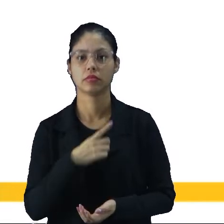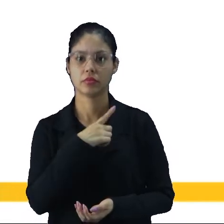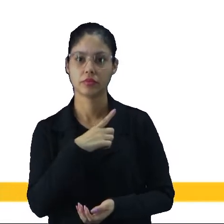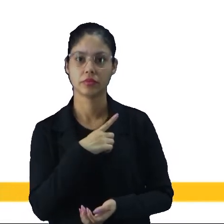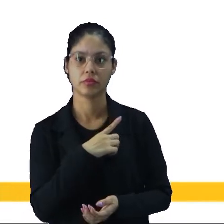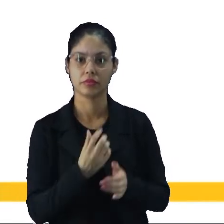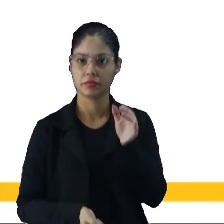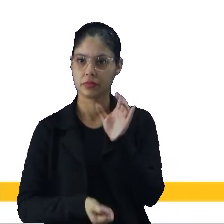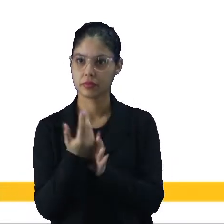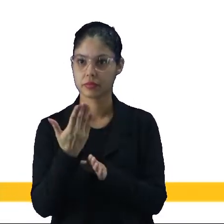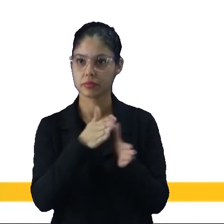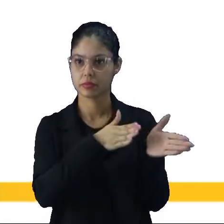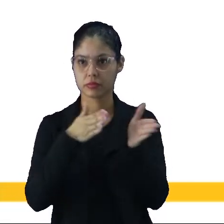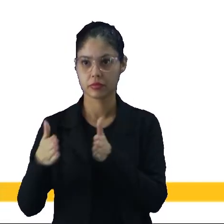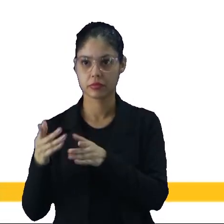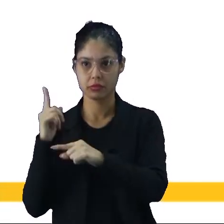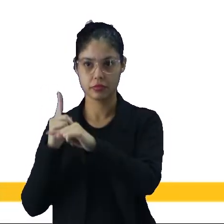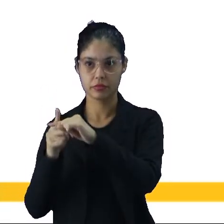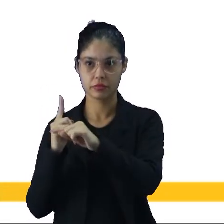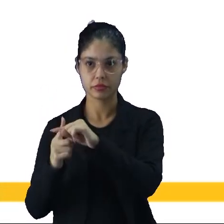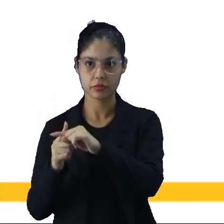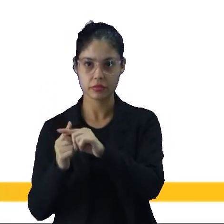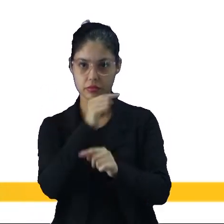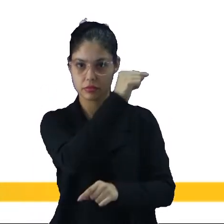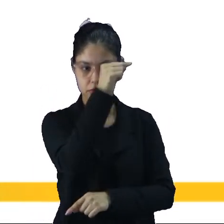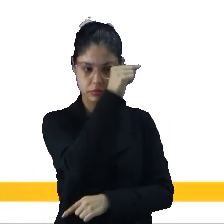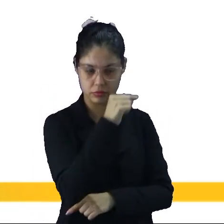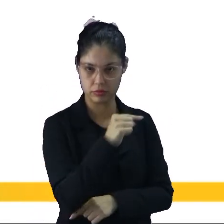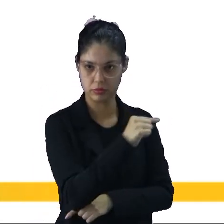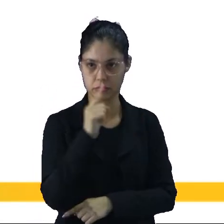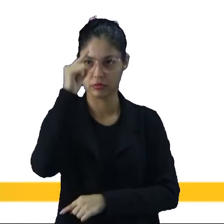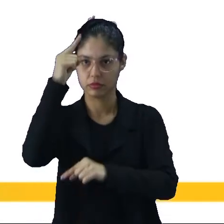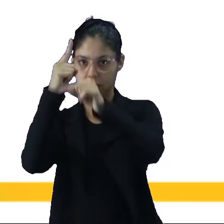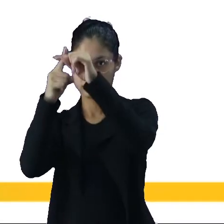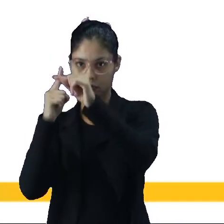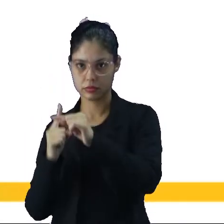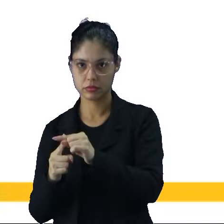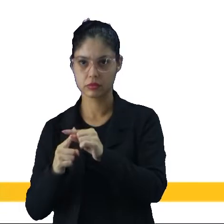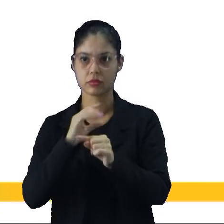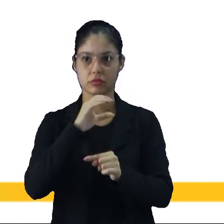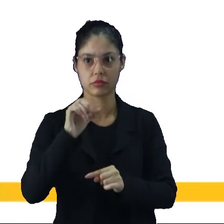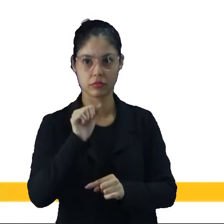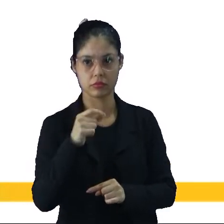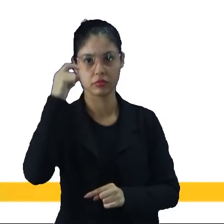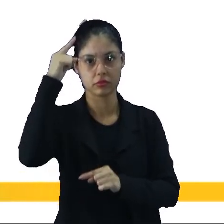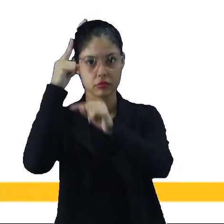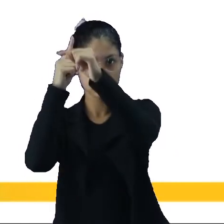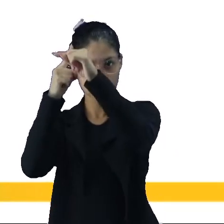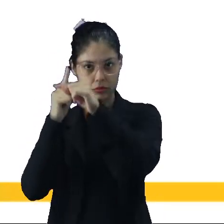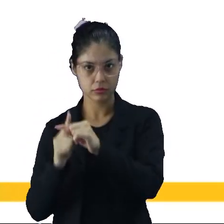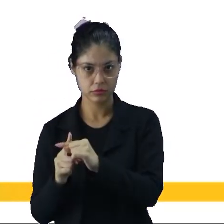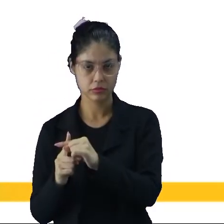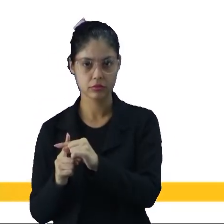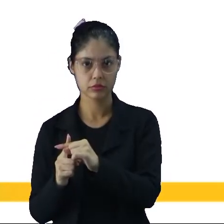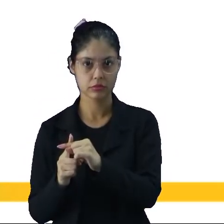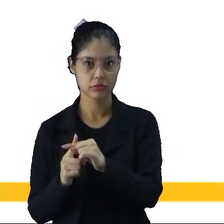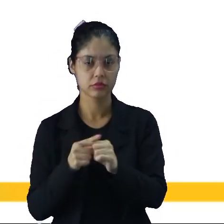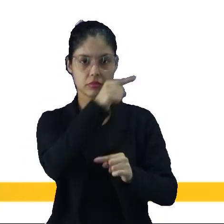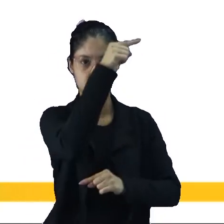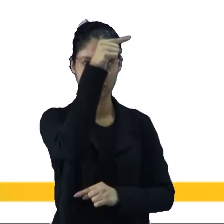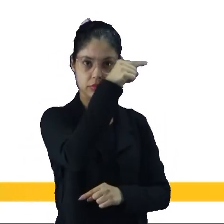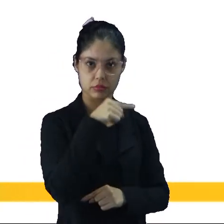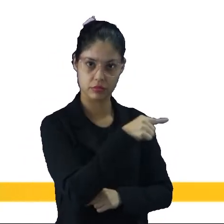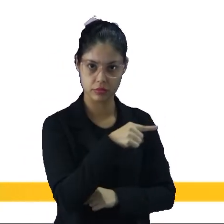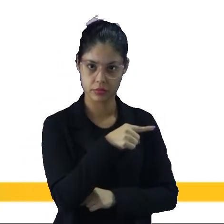aqui é a origem, daqui para cá é positivo, daqui para cá é negativo. Só para você entender, falou em cosseno, é positivo no primeiro e no quarto e